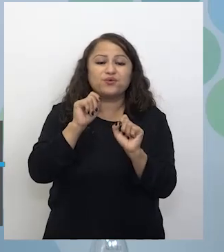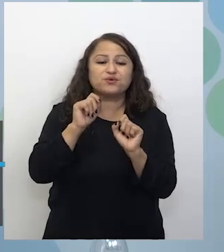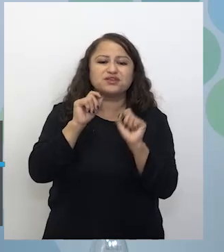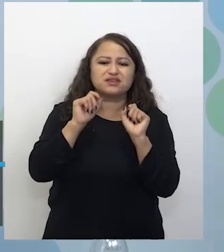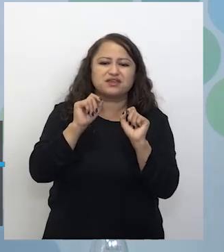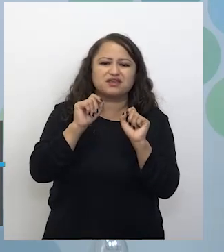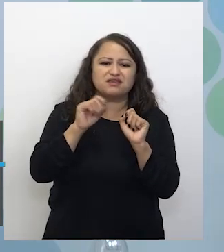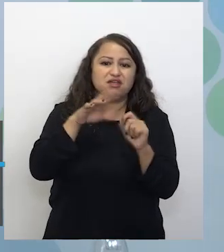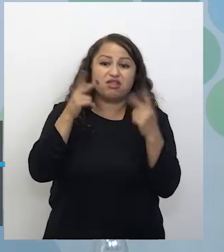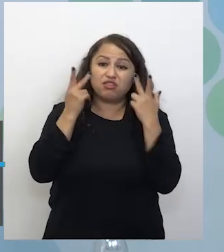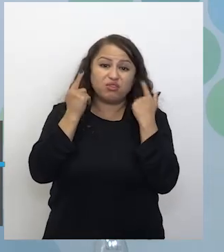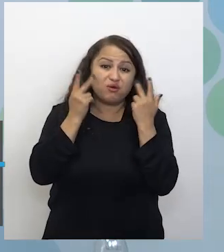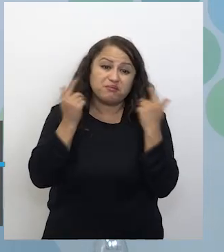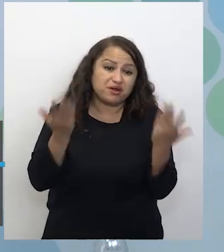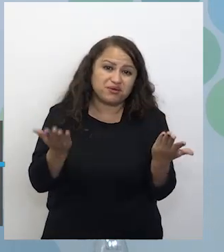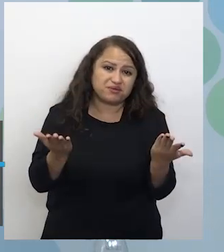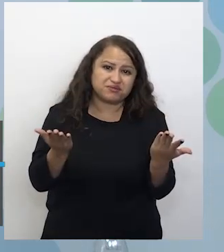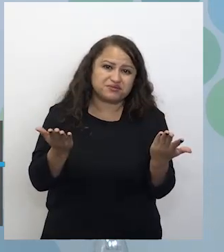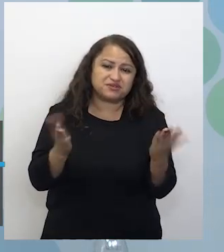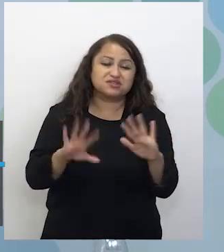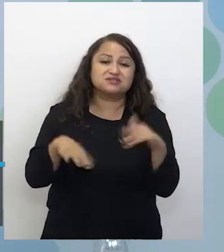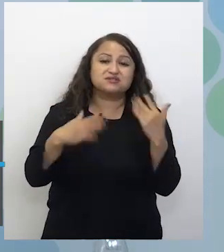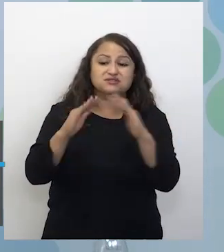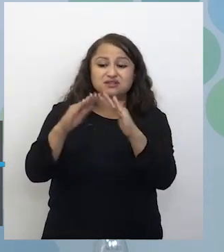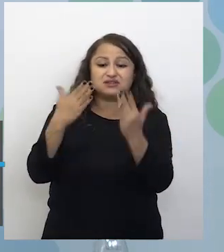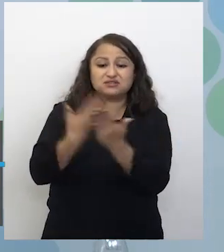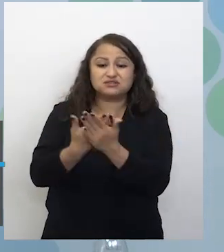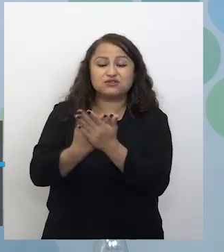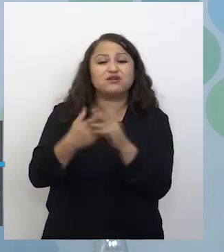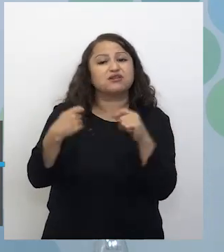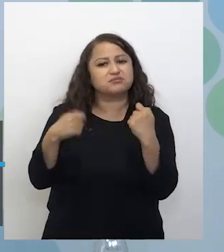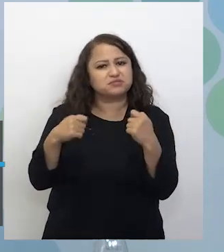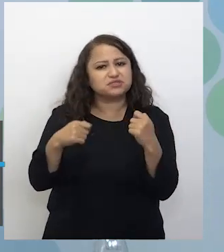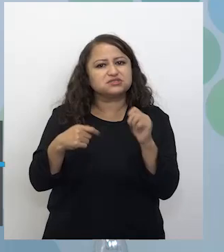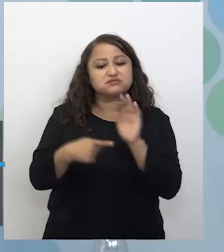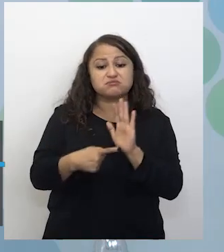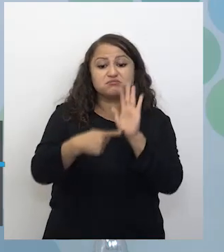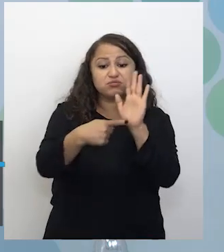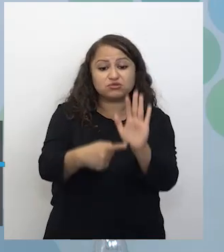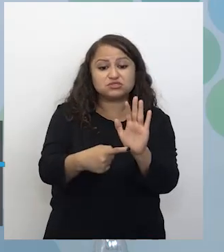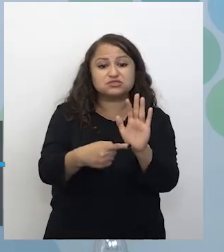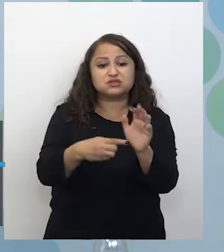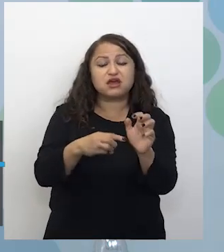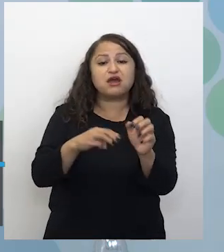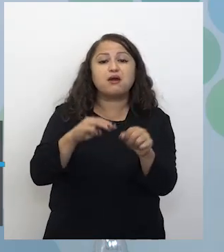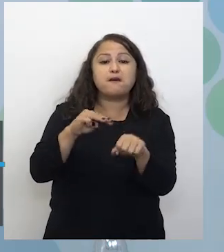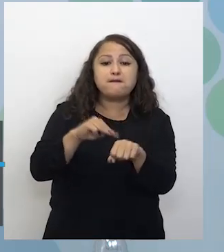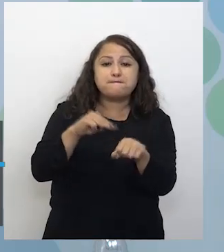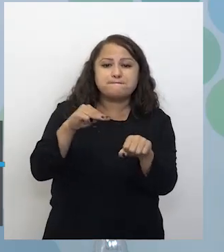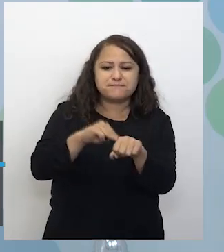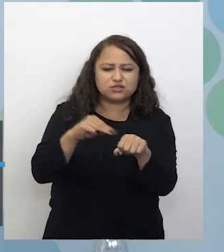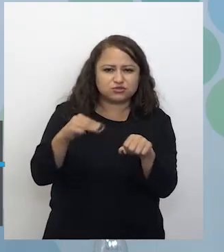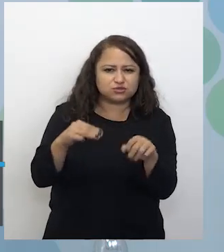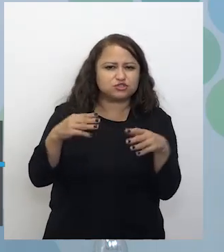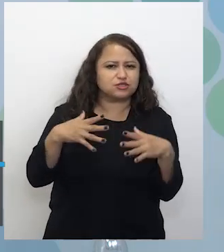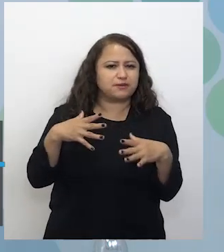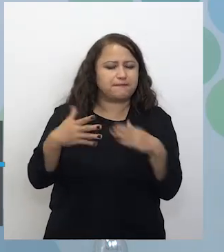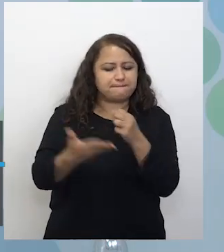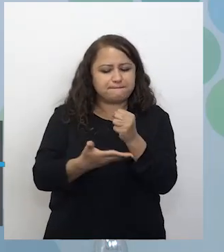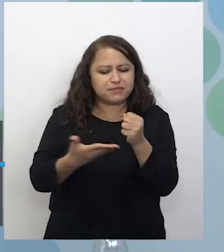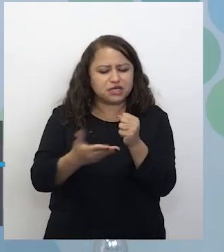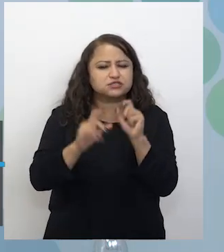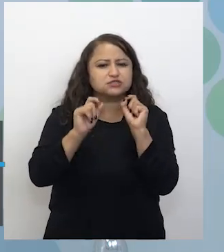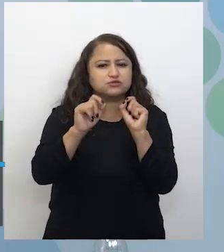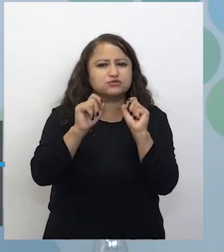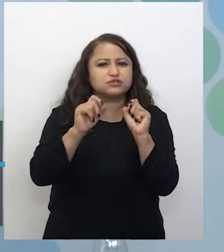comum. É isso que a escola pretende fazer, né? Trazer elementos da história, uma metodologia científica, a construção sobre o conhecimento que existe